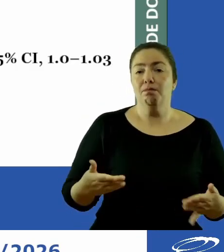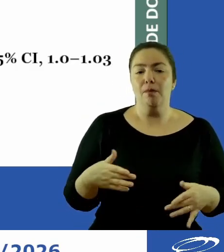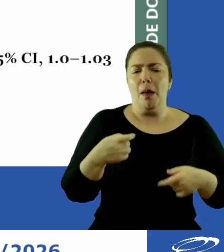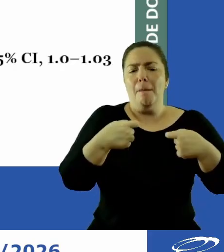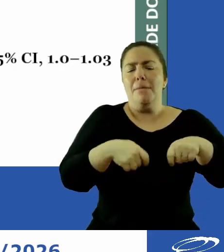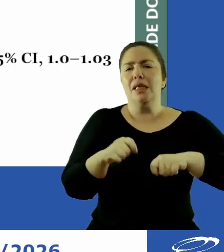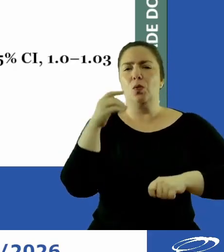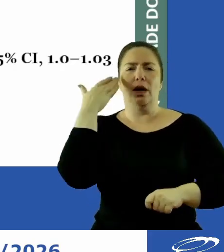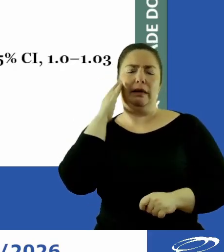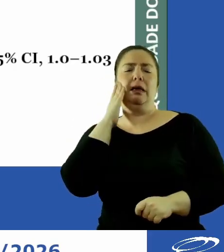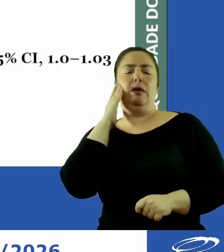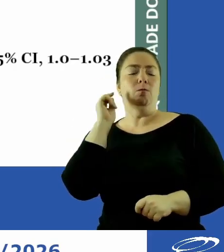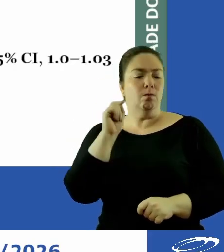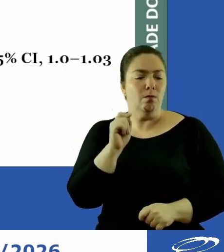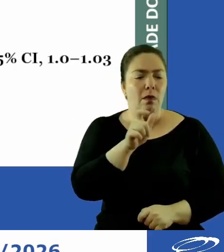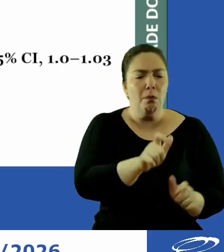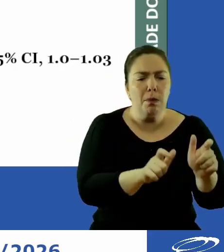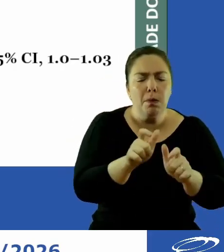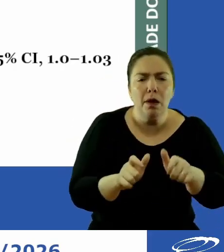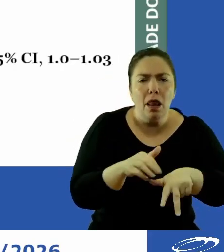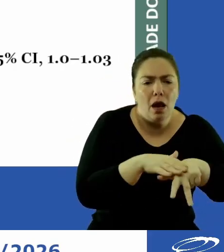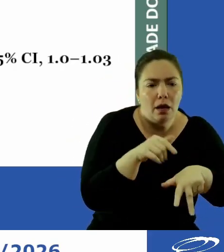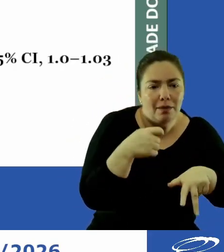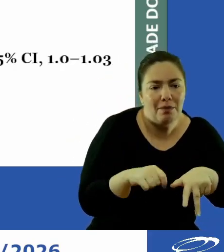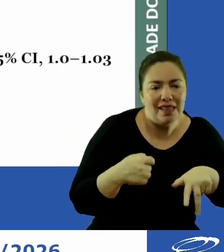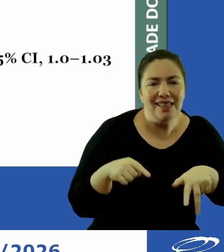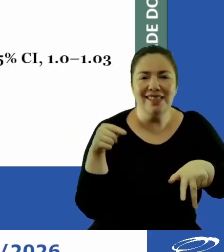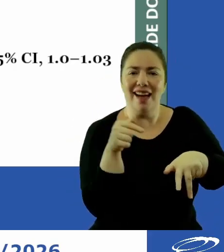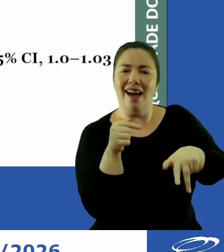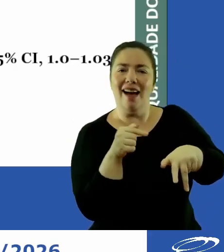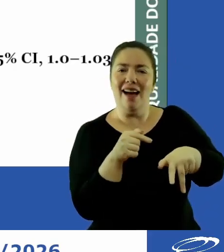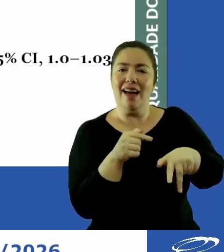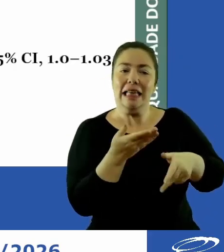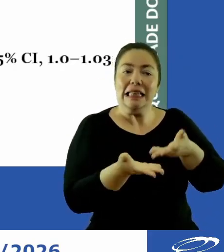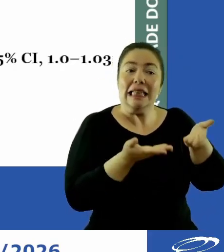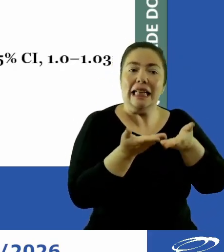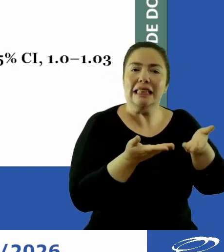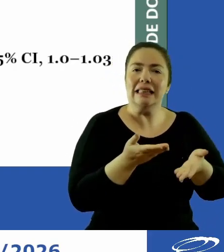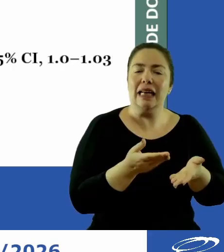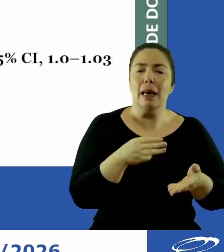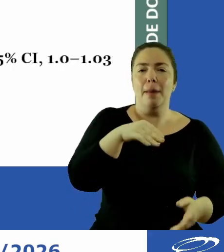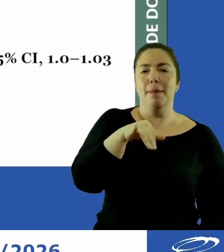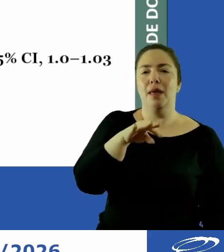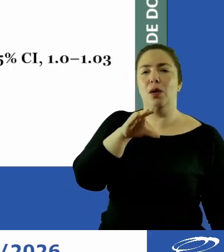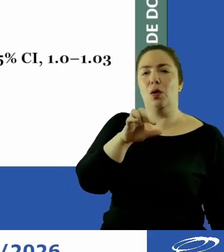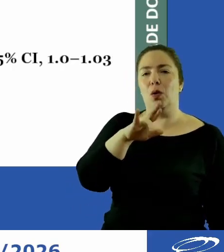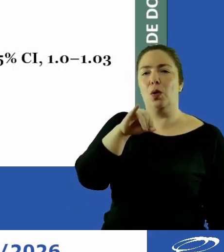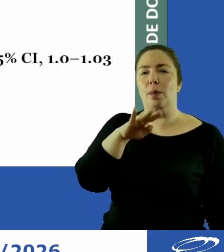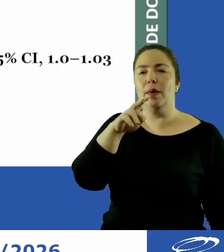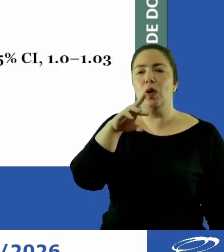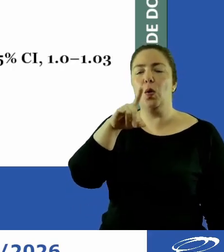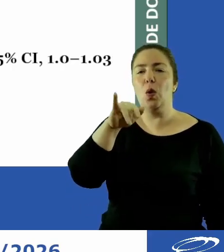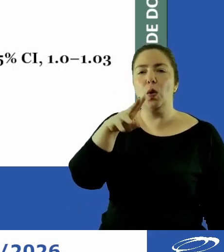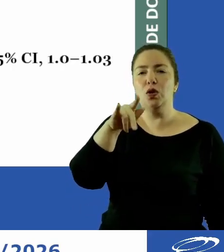com microbiologia, e quando a microbiologia não é boa, muito provavelmente está associado à falha de tratamento. Então, senhoras